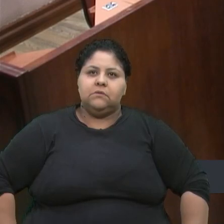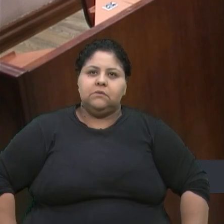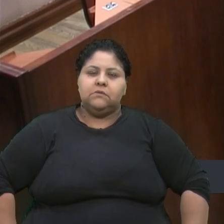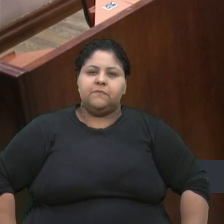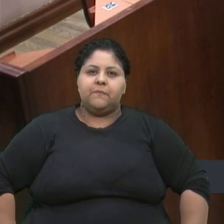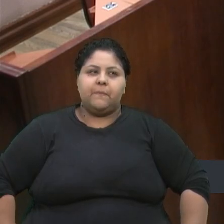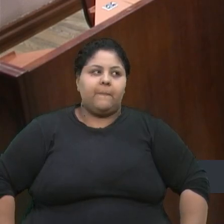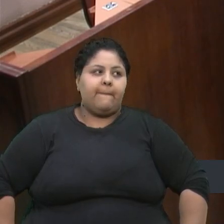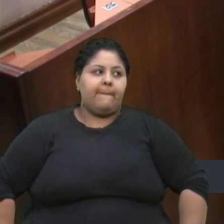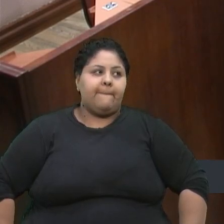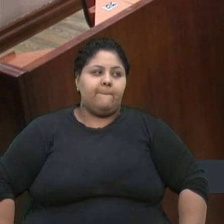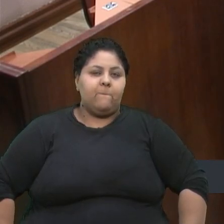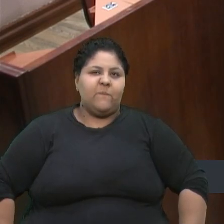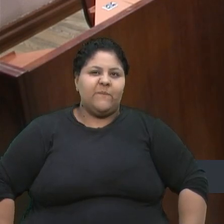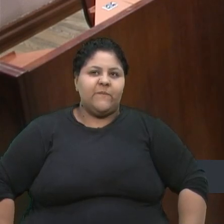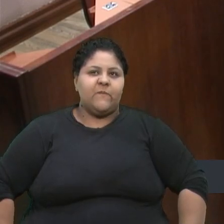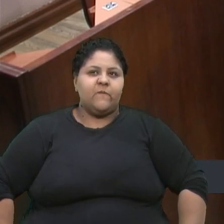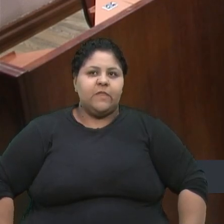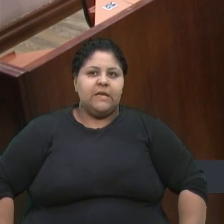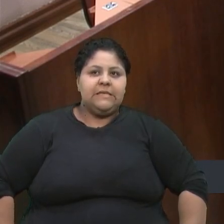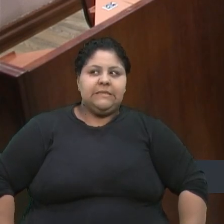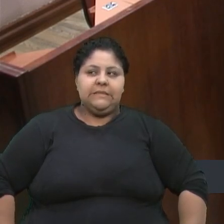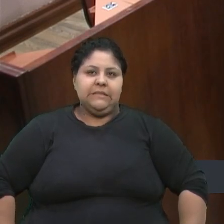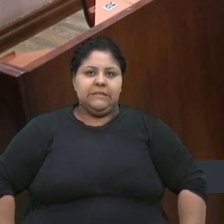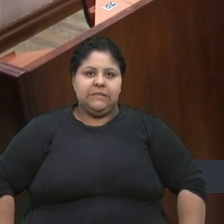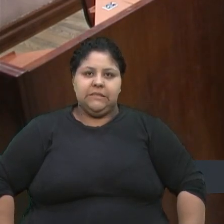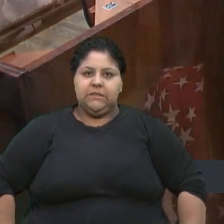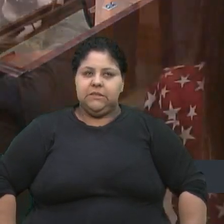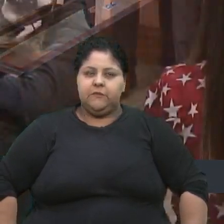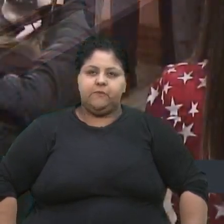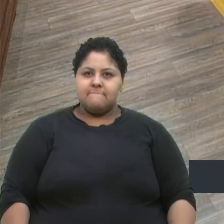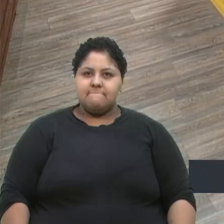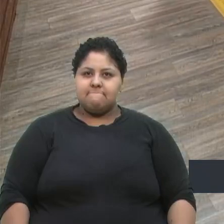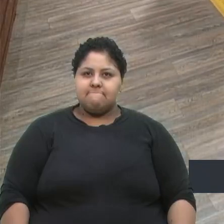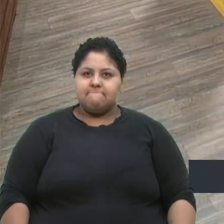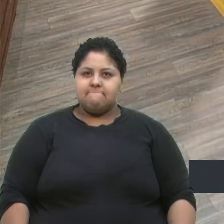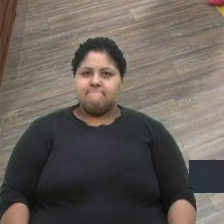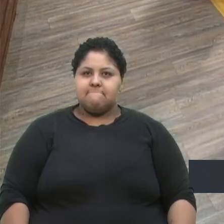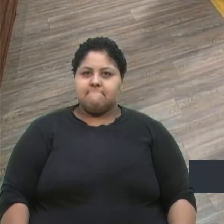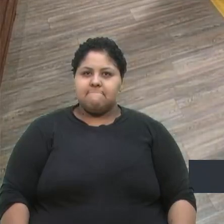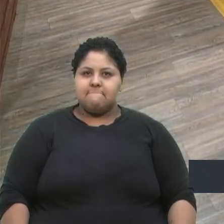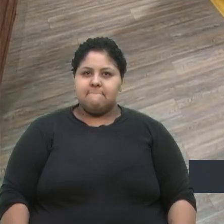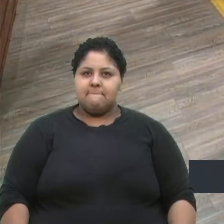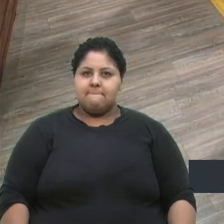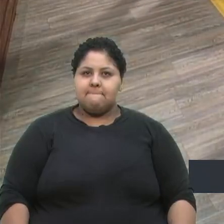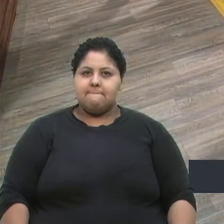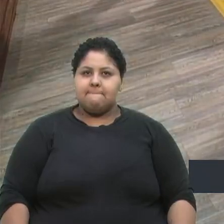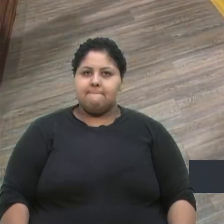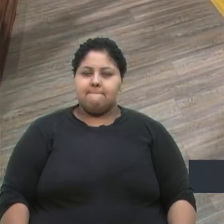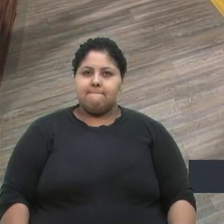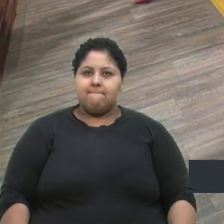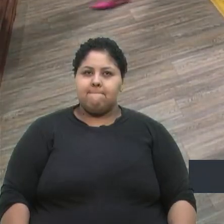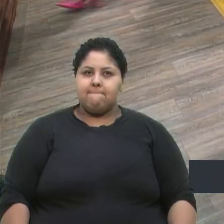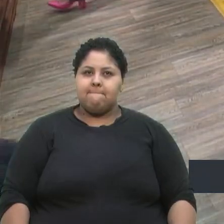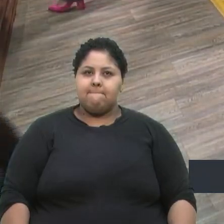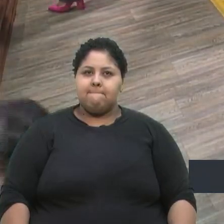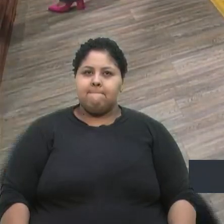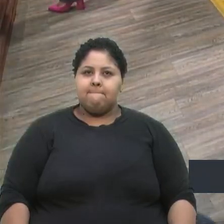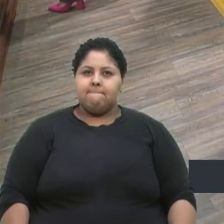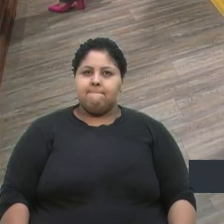desistirem e de se reinventarem, conseguiram entender a realidade das mudanças do mercado e das necessidades do